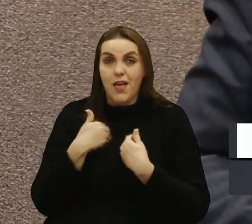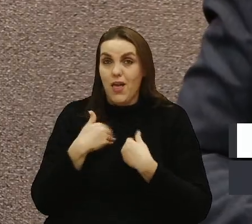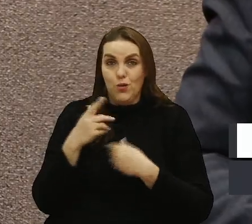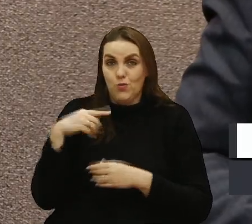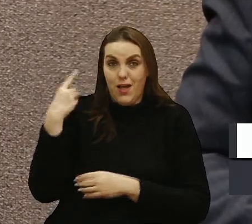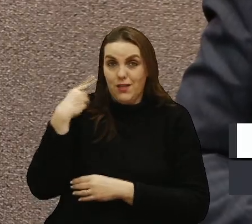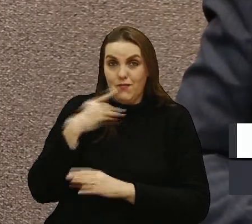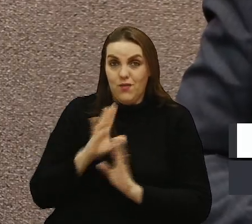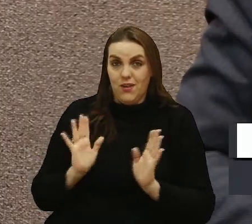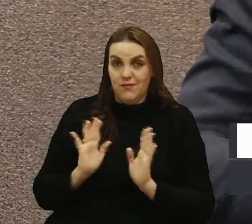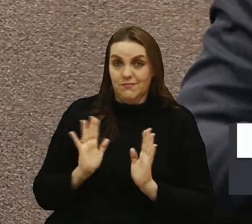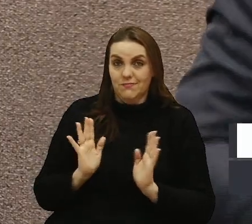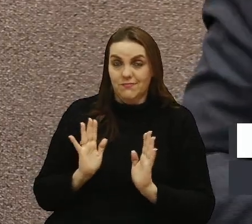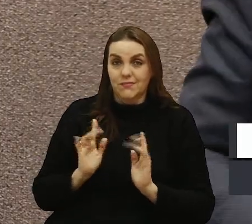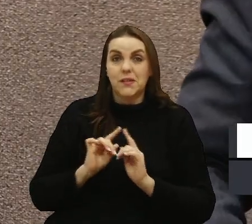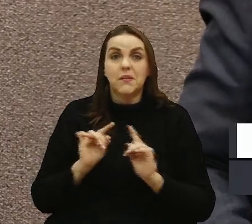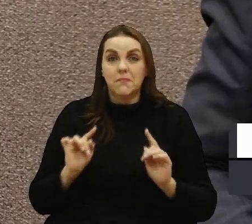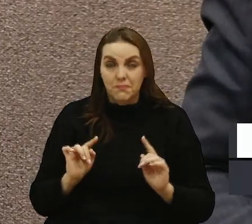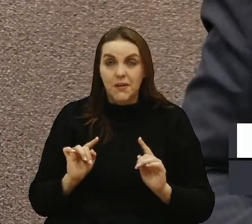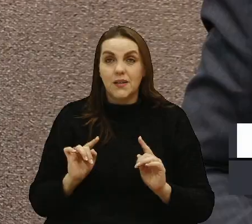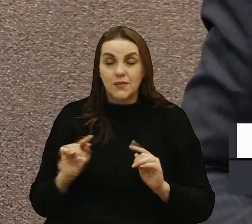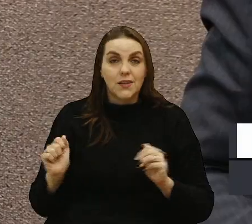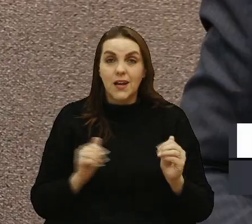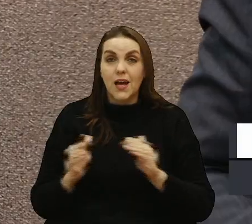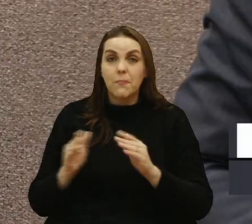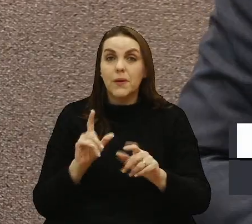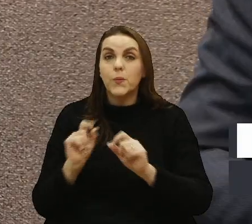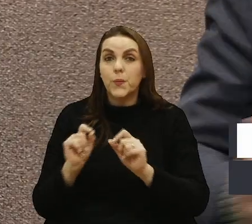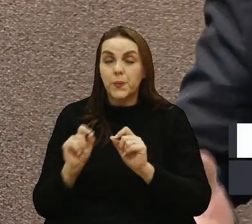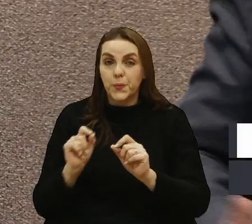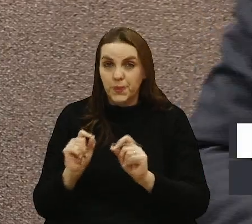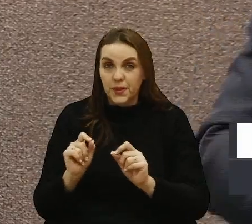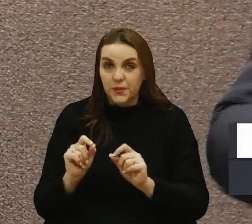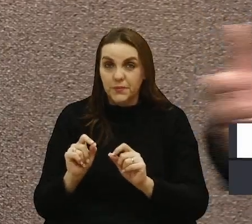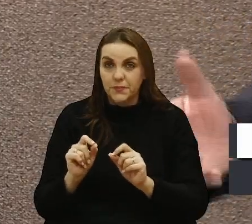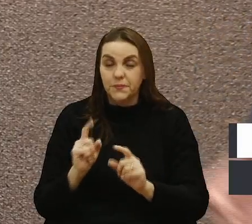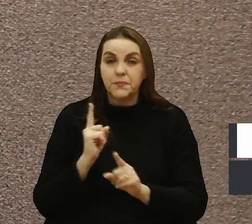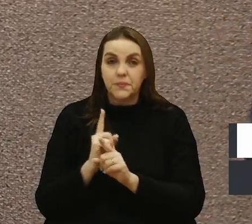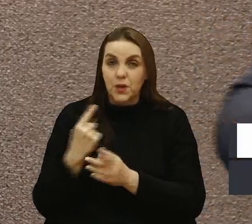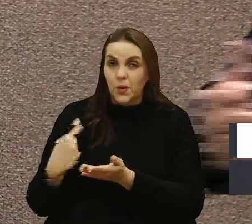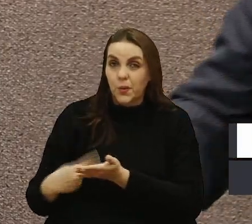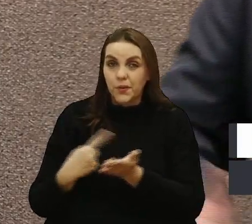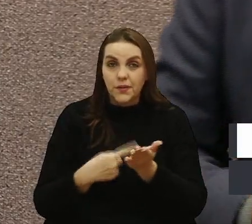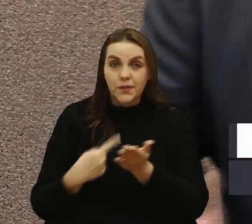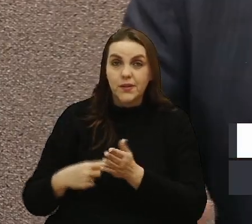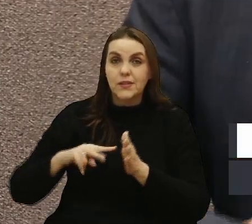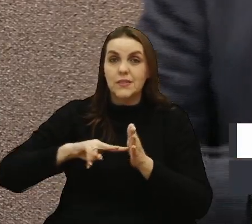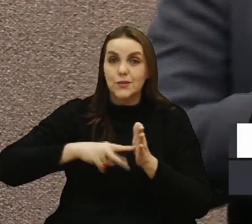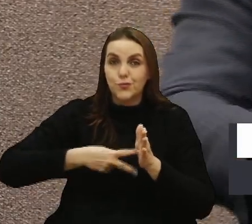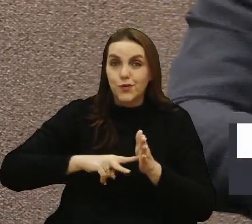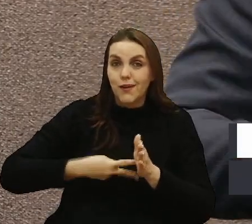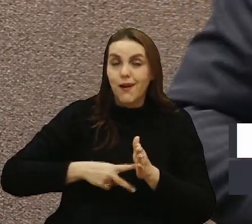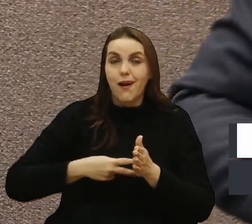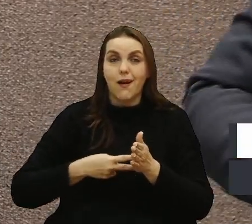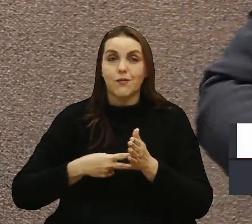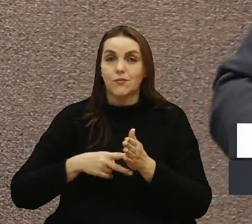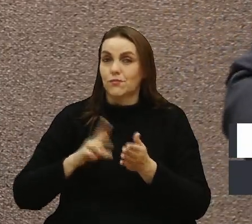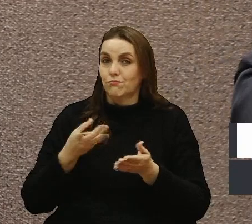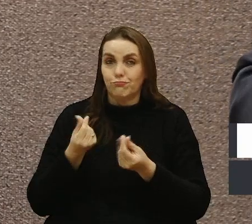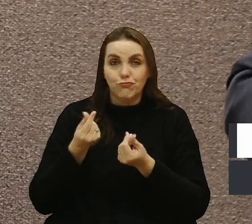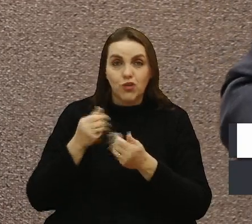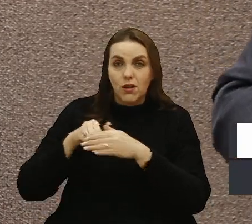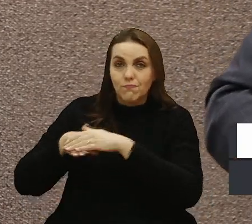advogado. Mas o caminho é achar um acordo com o sindicato, criar um fundo, sei lá, para que